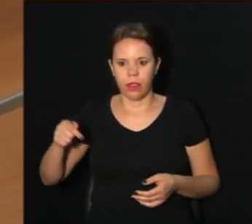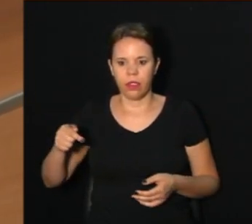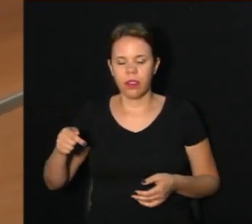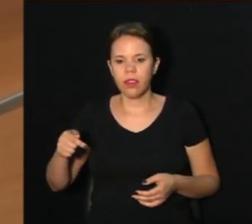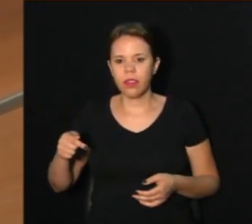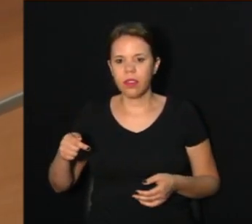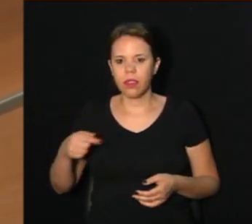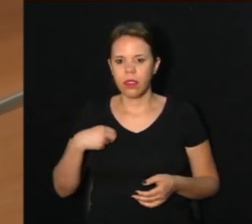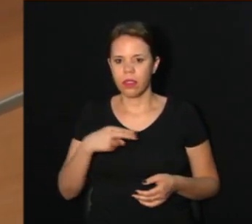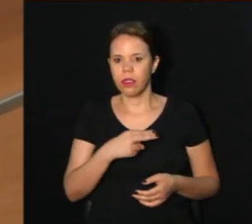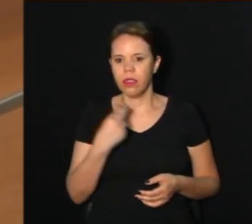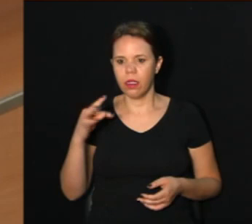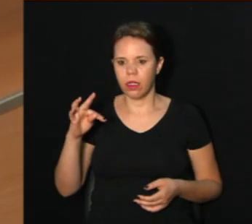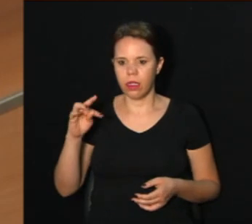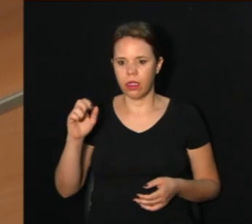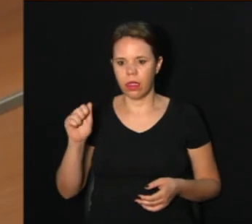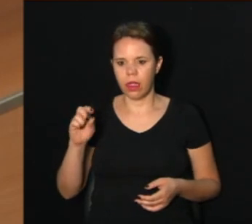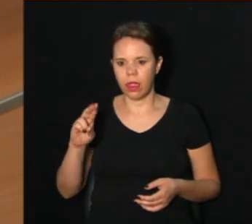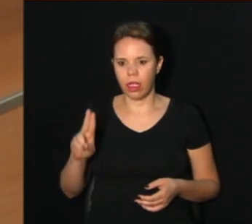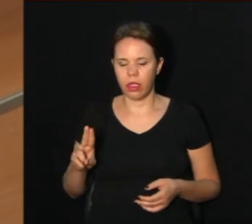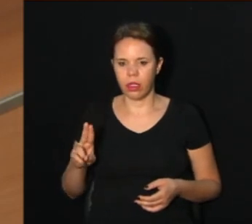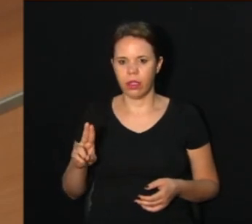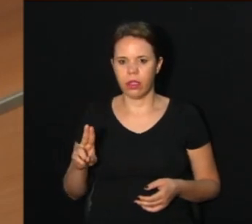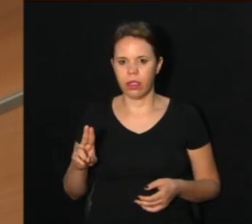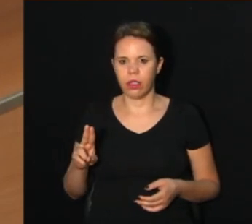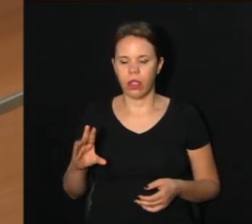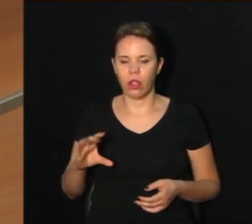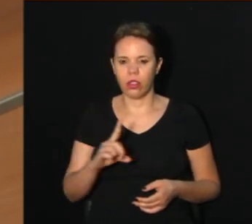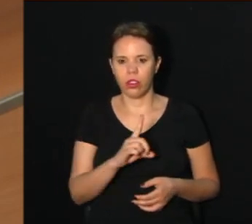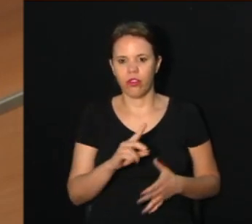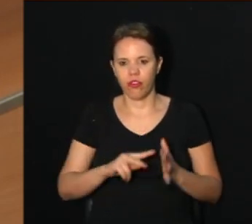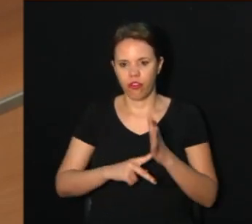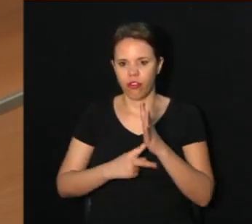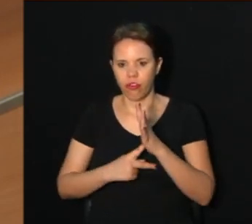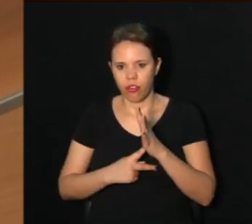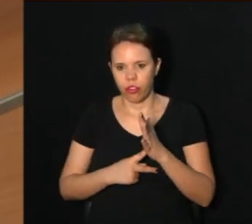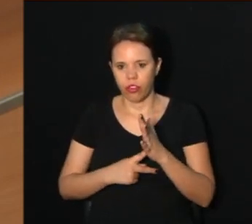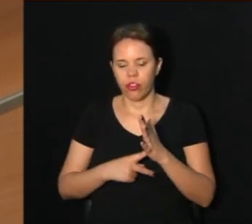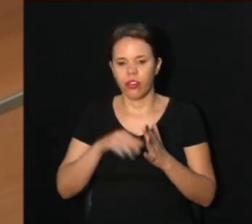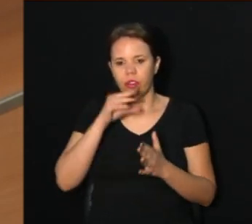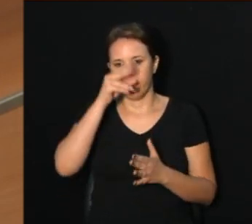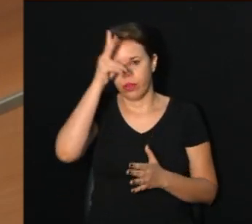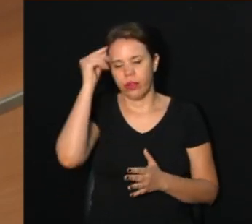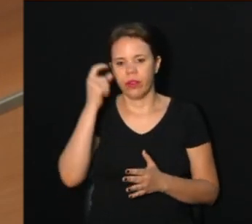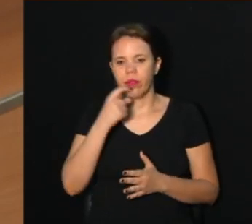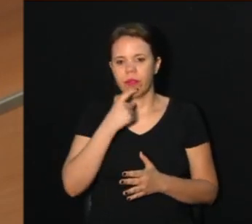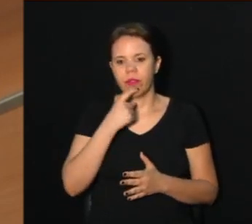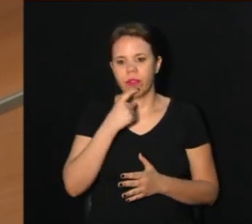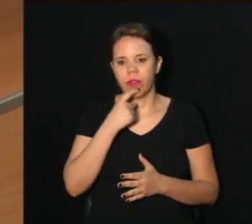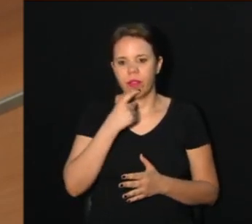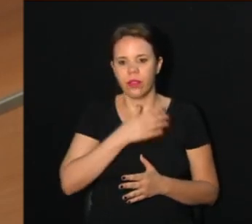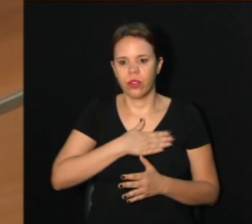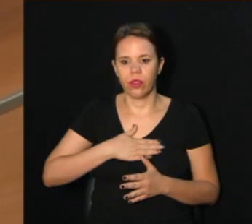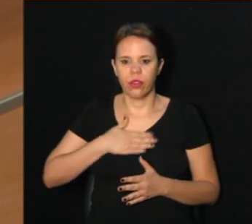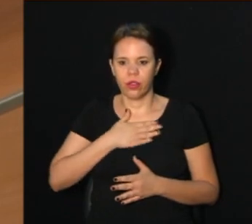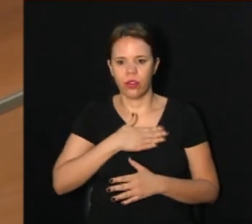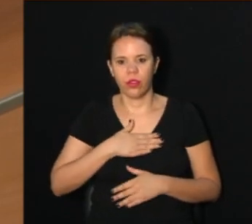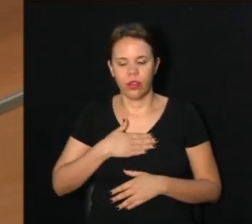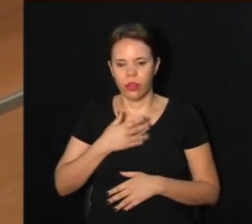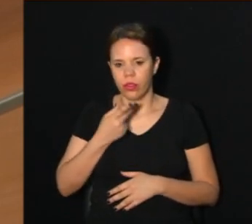Meu nome é Tadeu Cohen, sou coordenador do Sindicato de Servidores Municipais de Campinas, e eu gostaria de